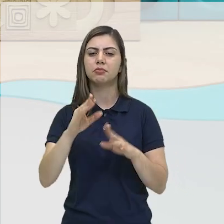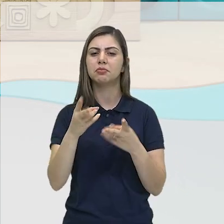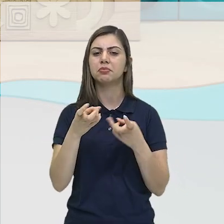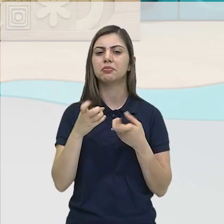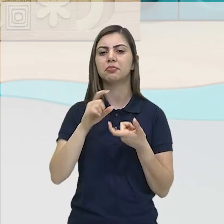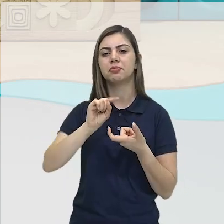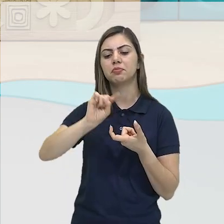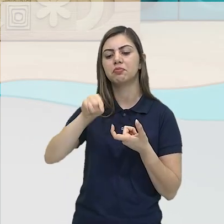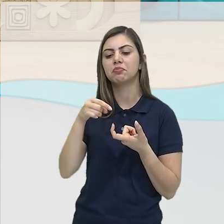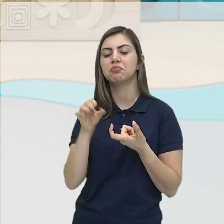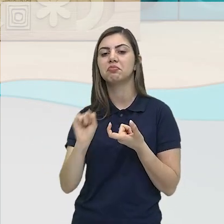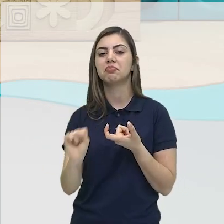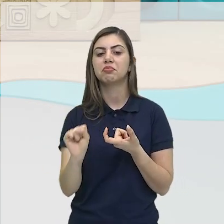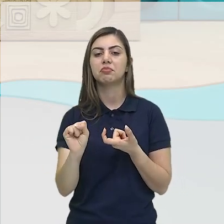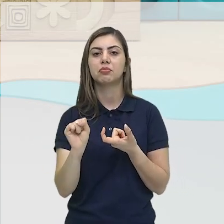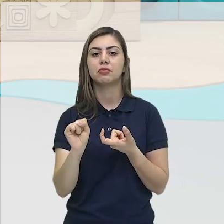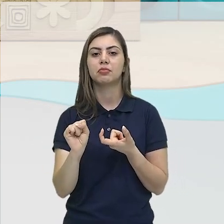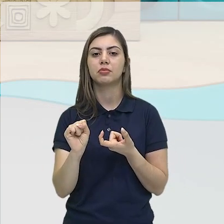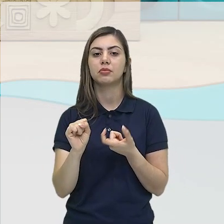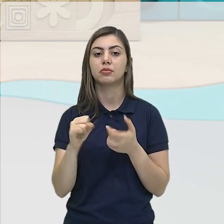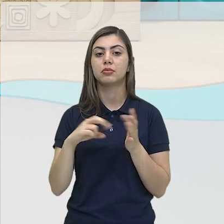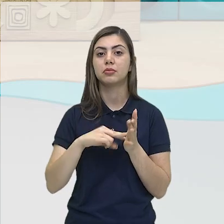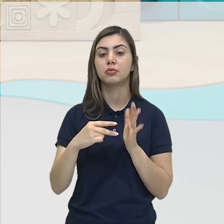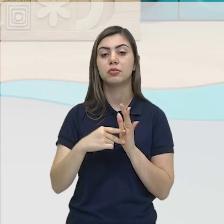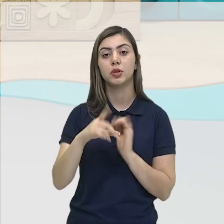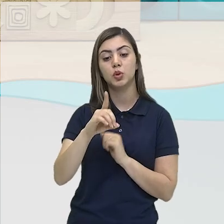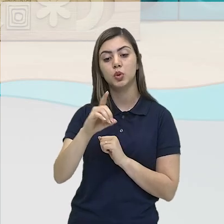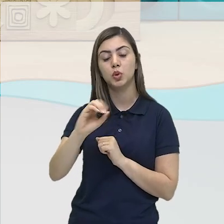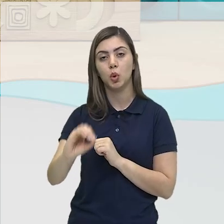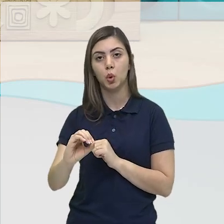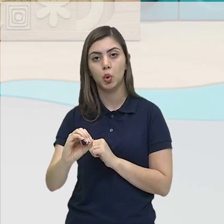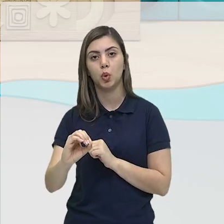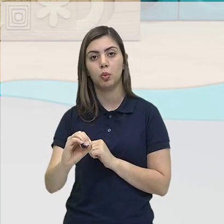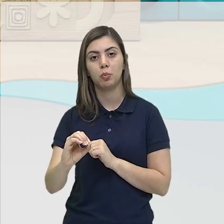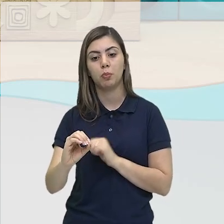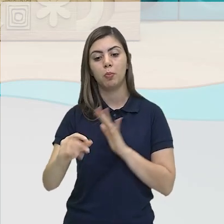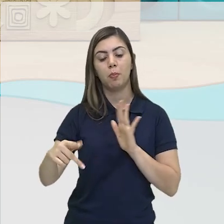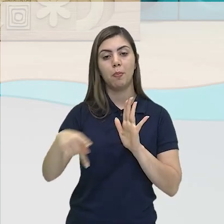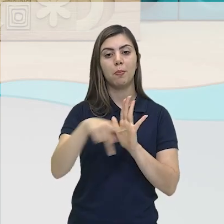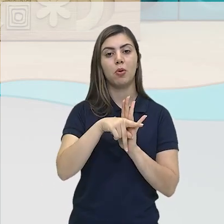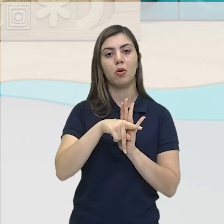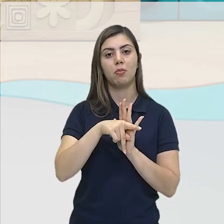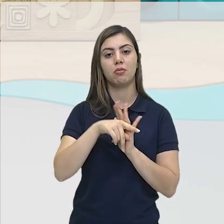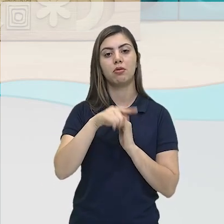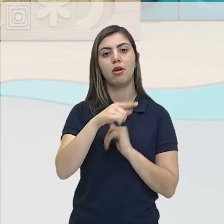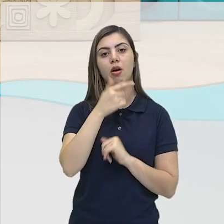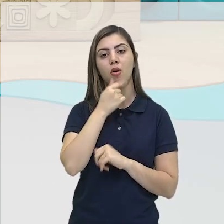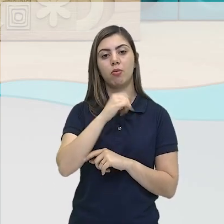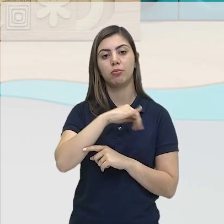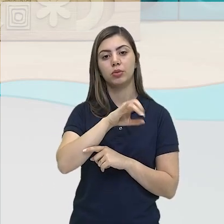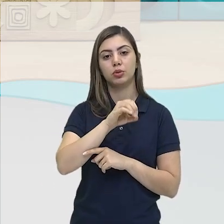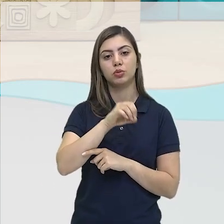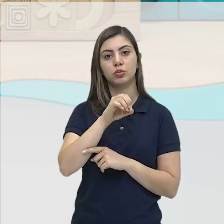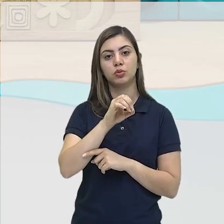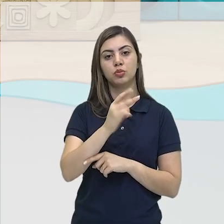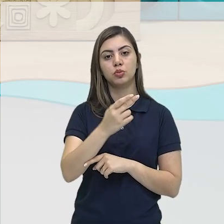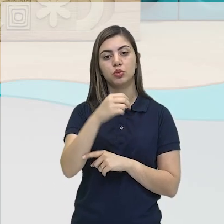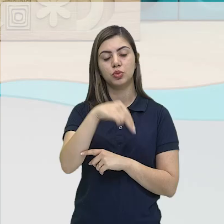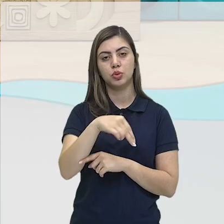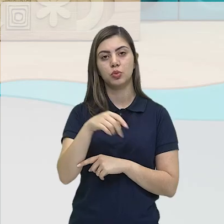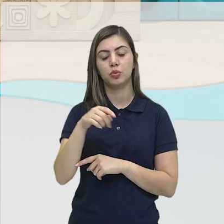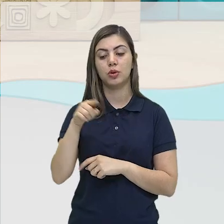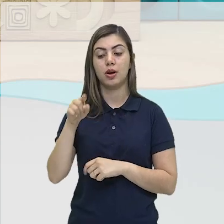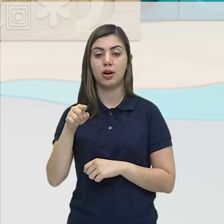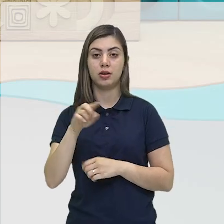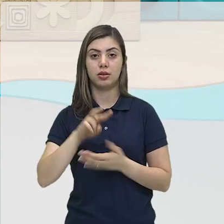S quer dizer do John, o carro do John. Eu coloco o apóstrofo, depois o